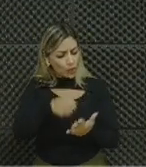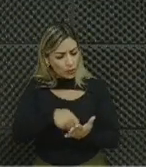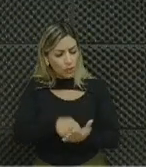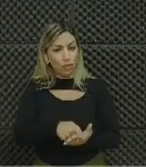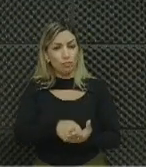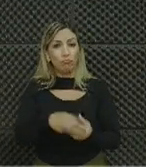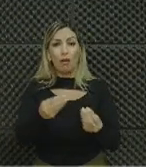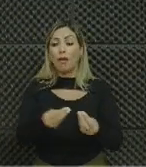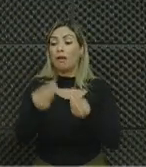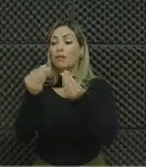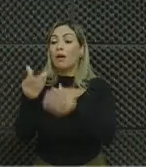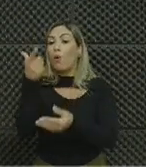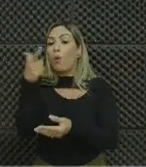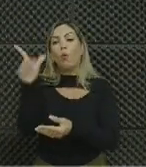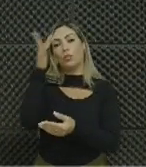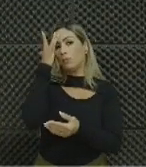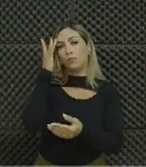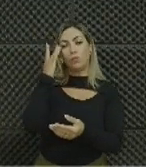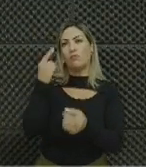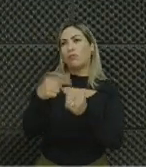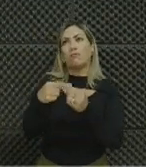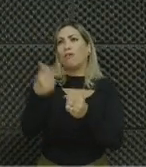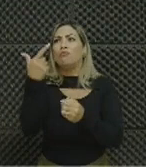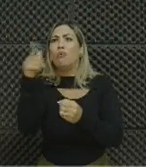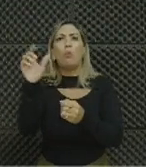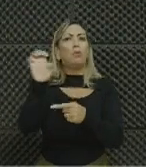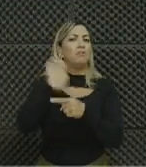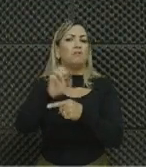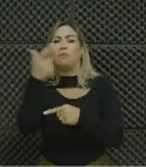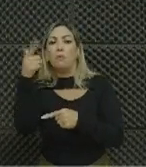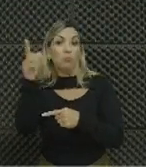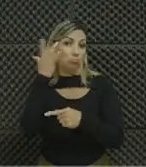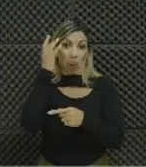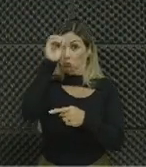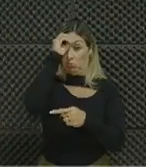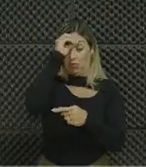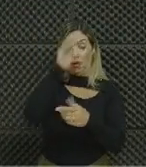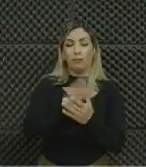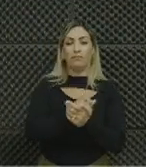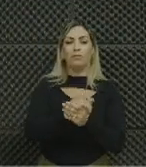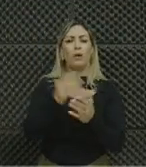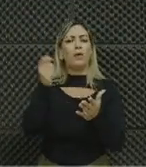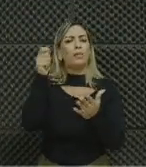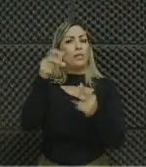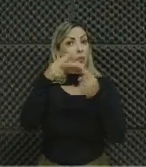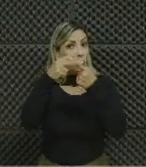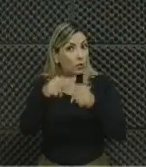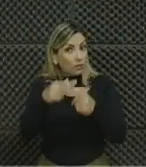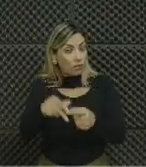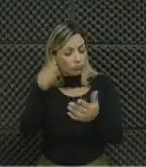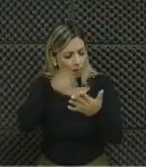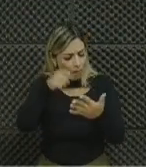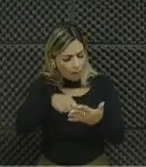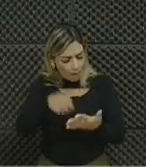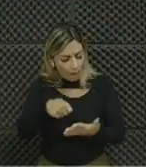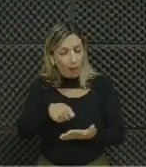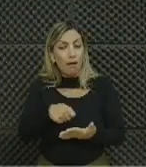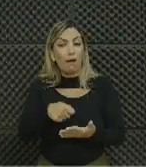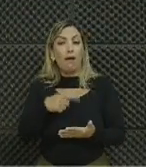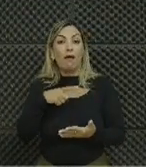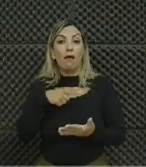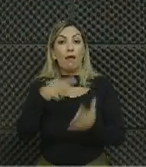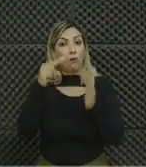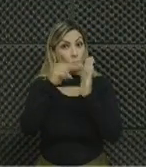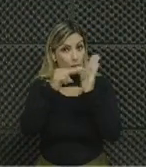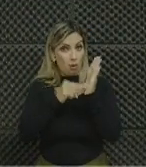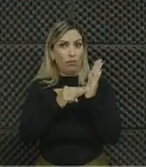outro corretor e ele pode estar numa outra cidade, em um outro estado. E essa correção é feita o quê? É atribuída